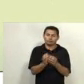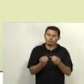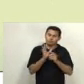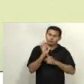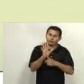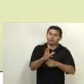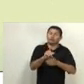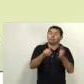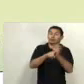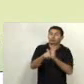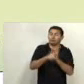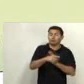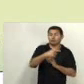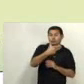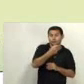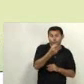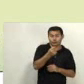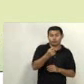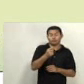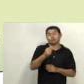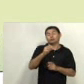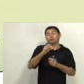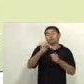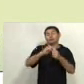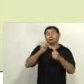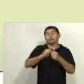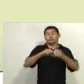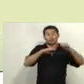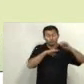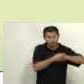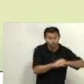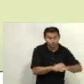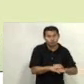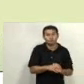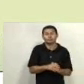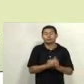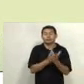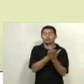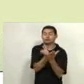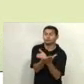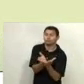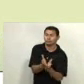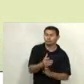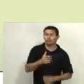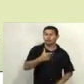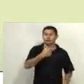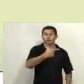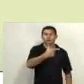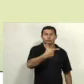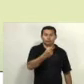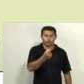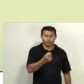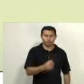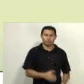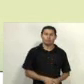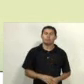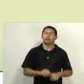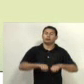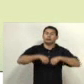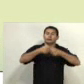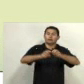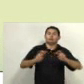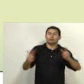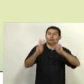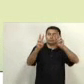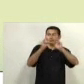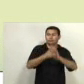no enunciado, a média 200 peças, 200 unidades em estoque e o desvio padrão de 20. E ele dá o valor